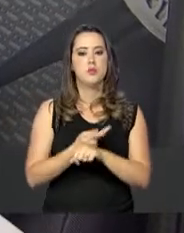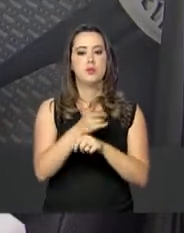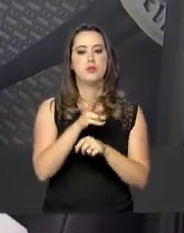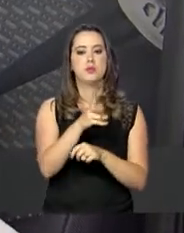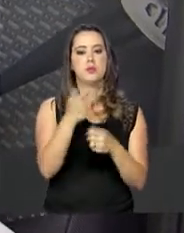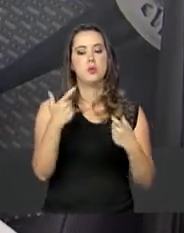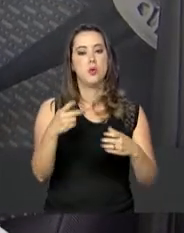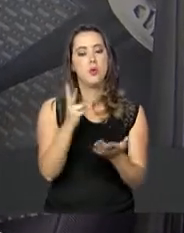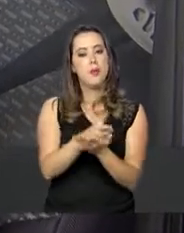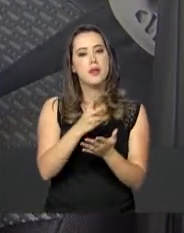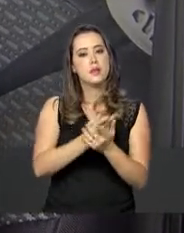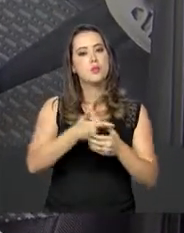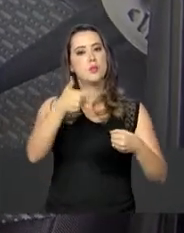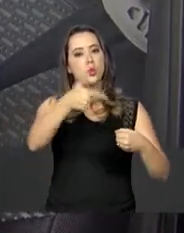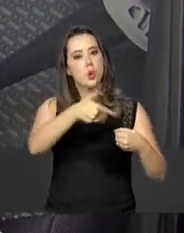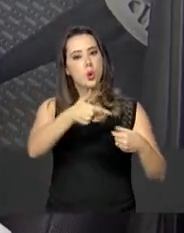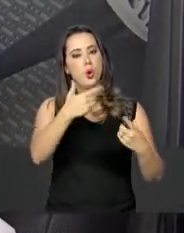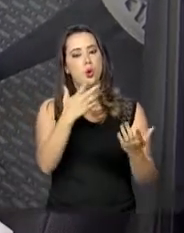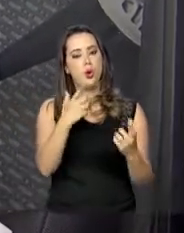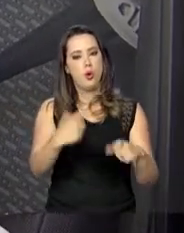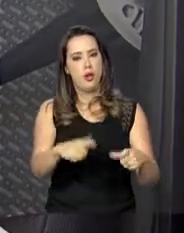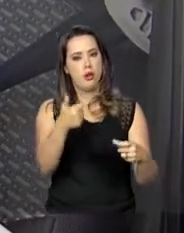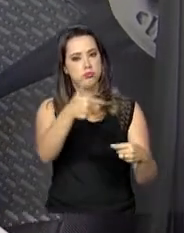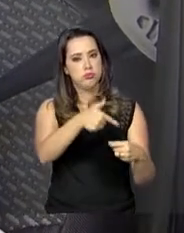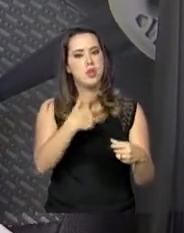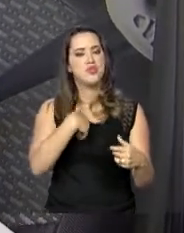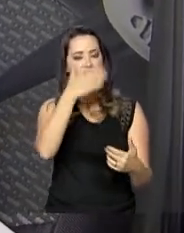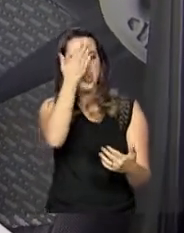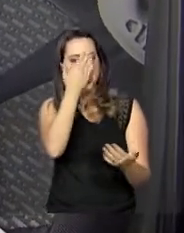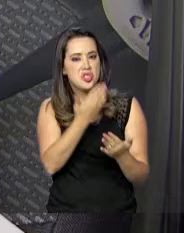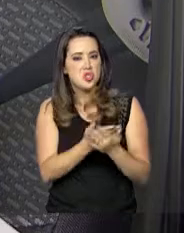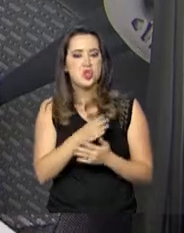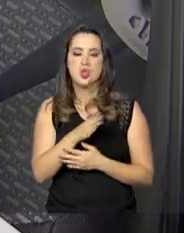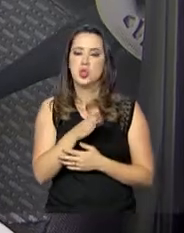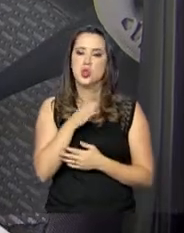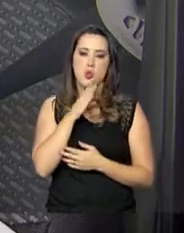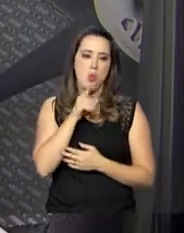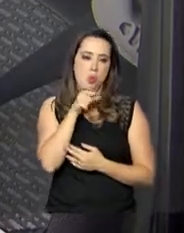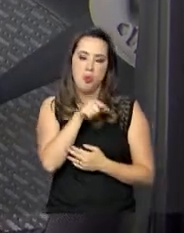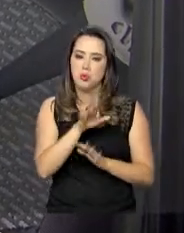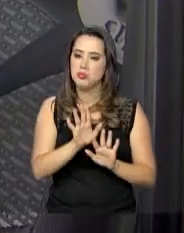mesmos postos que eu conheço e já tenho confiança. Aí eu nunca tive problema com isso.